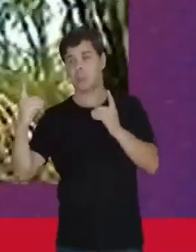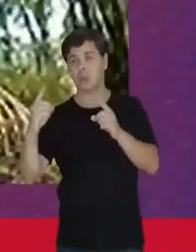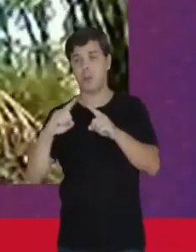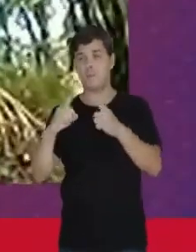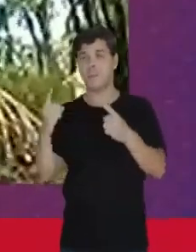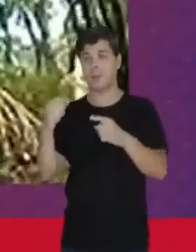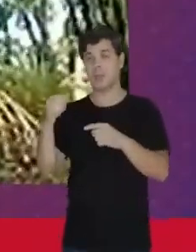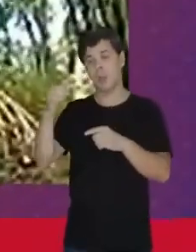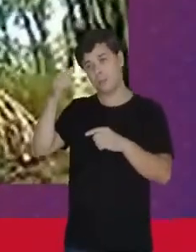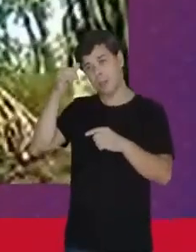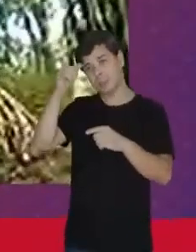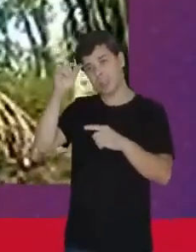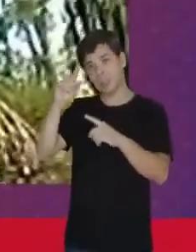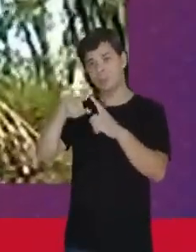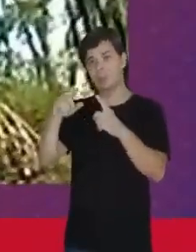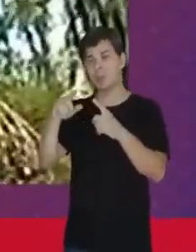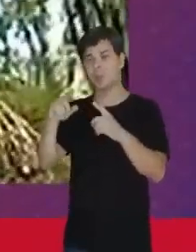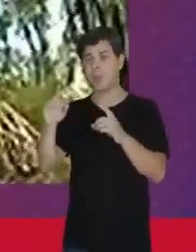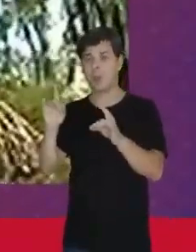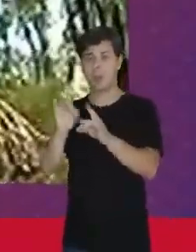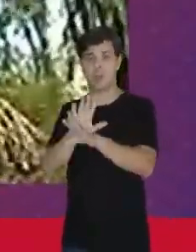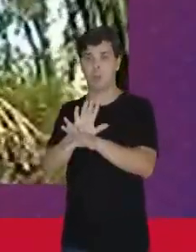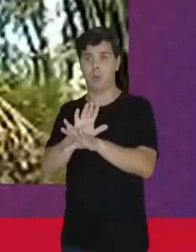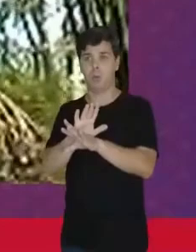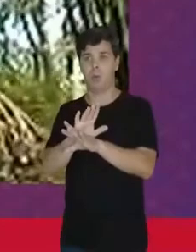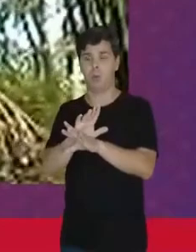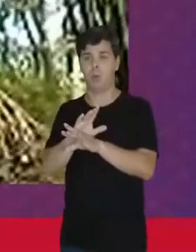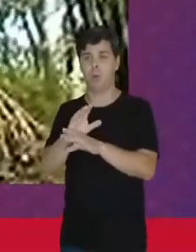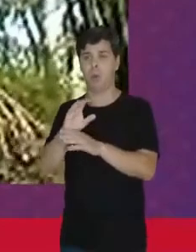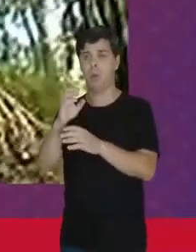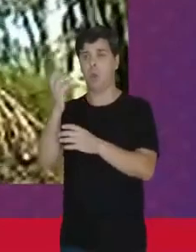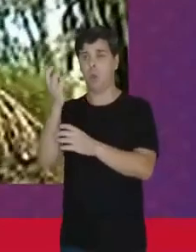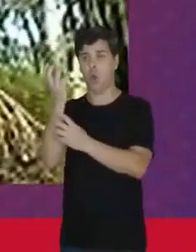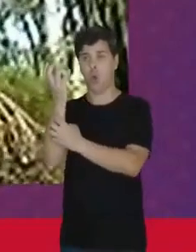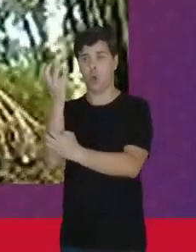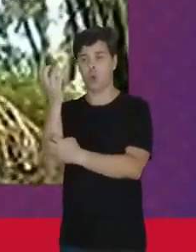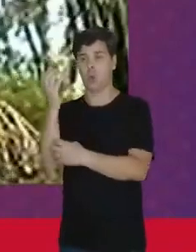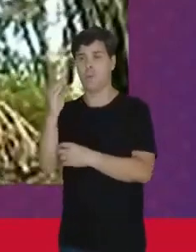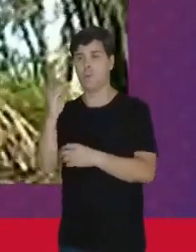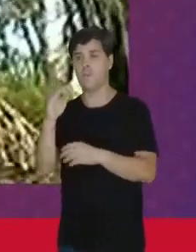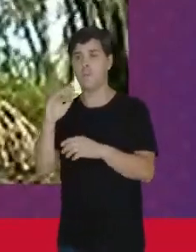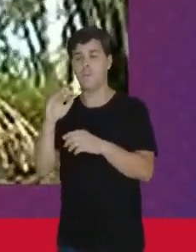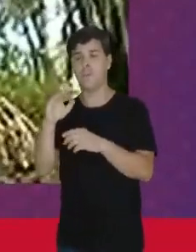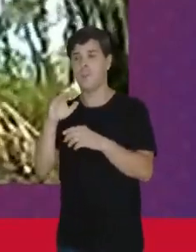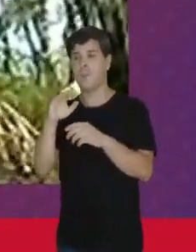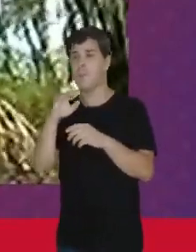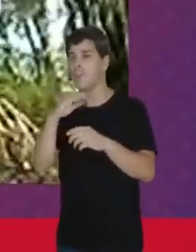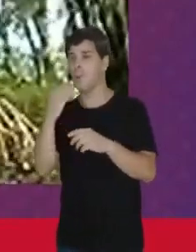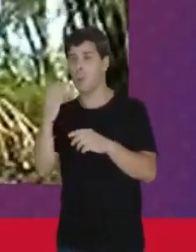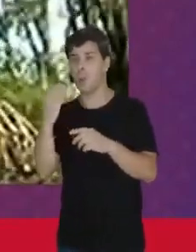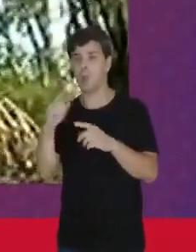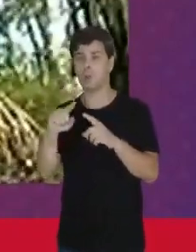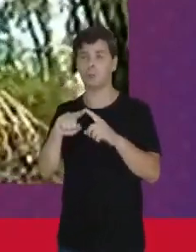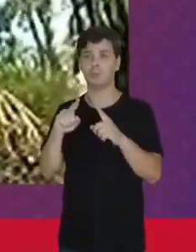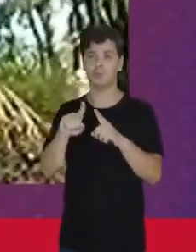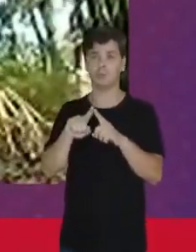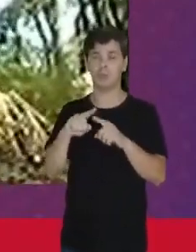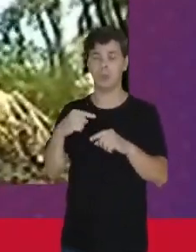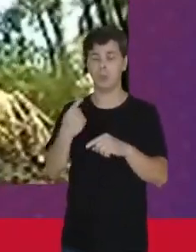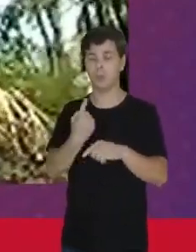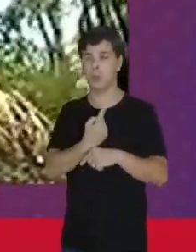a pastagem minha dessecou tudo, o abacaxi meu morreu tudo, e daí a